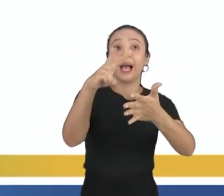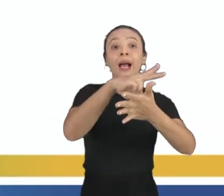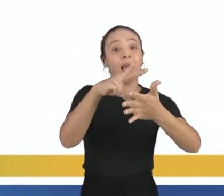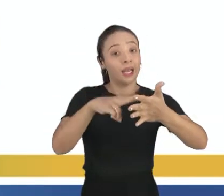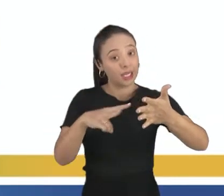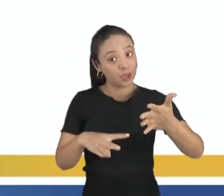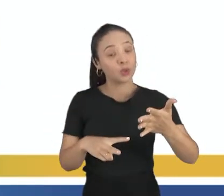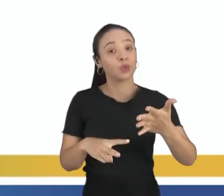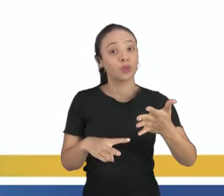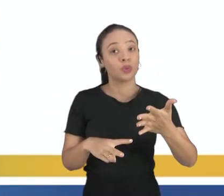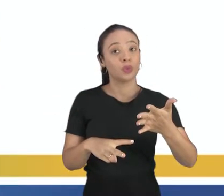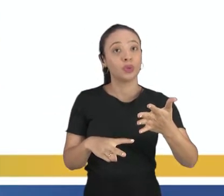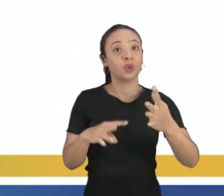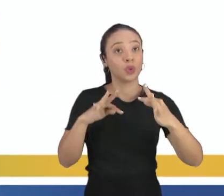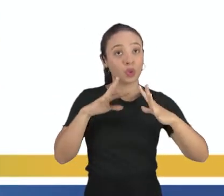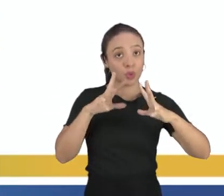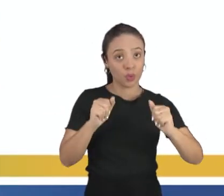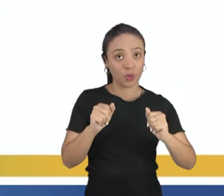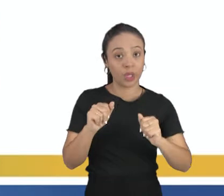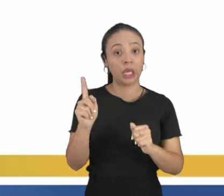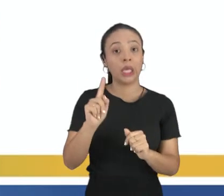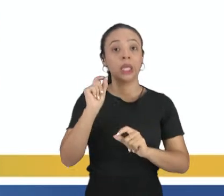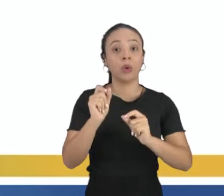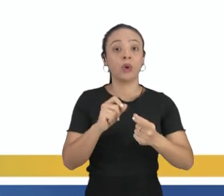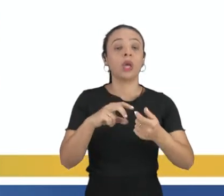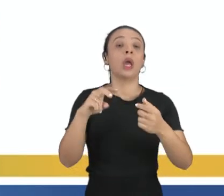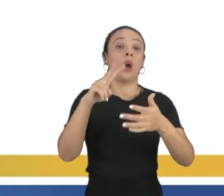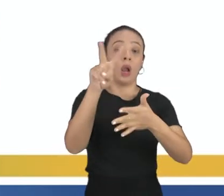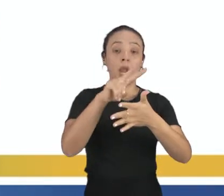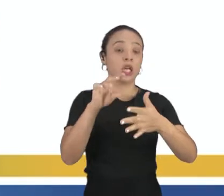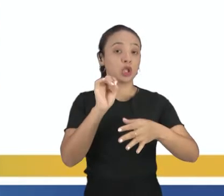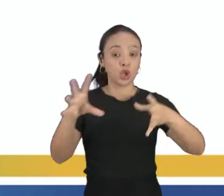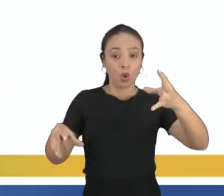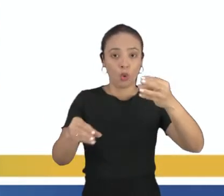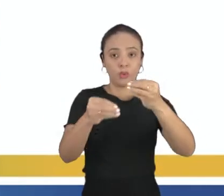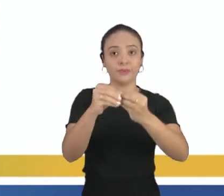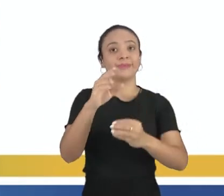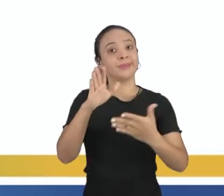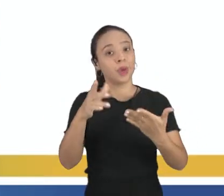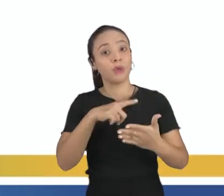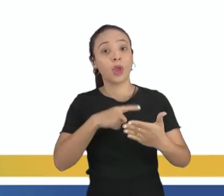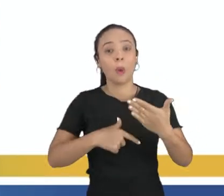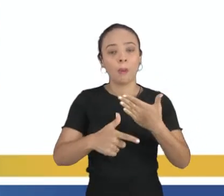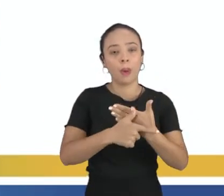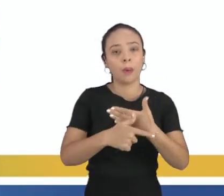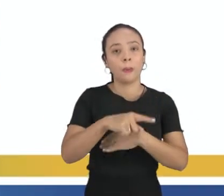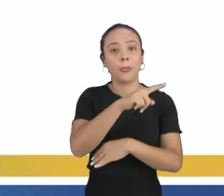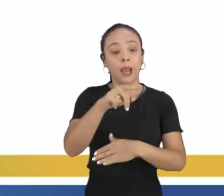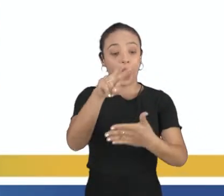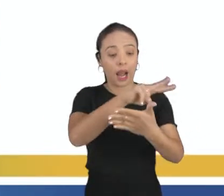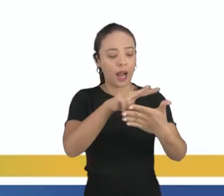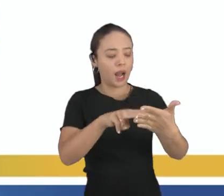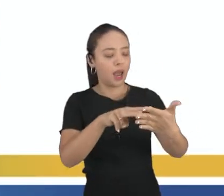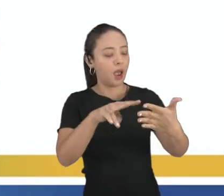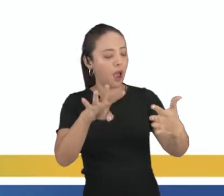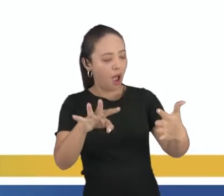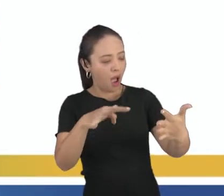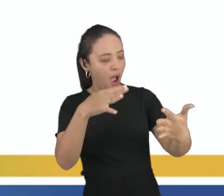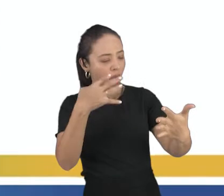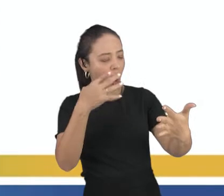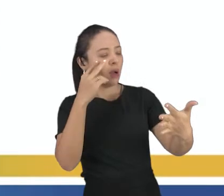íntegra e não sobre o objeto resenhado, ou seja, tem o propósito de despertar a curiosidade do leitor